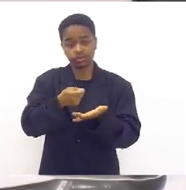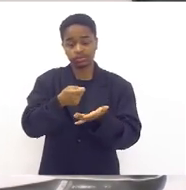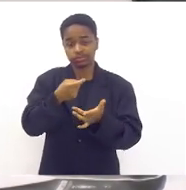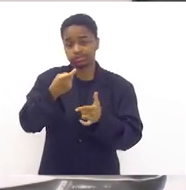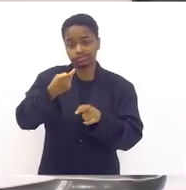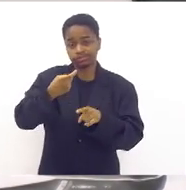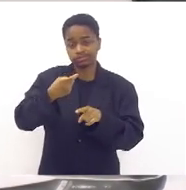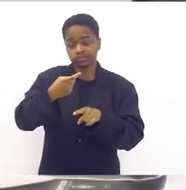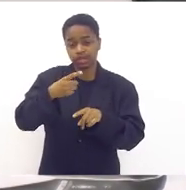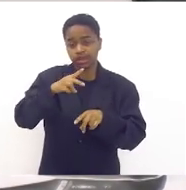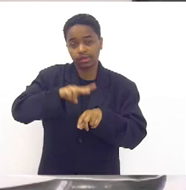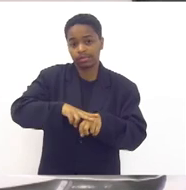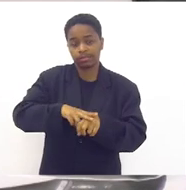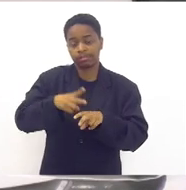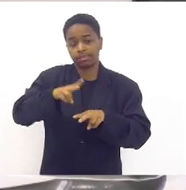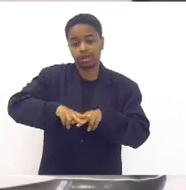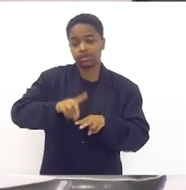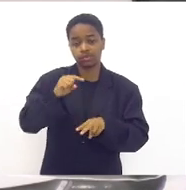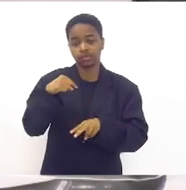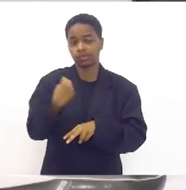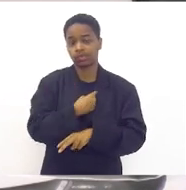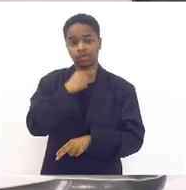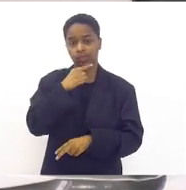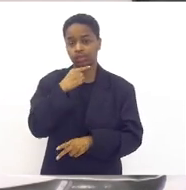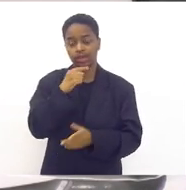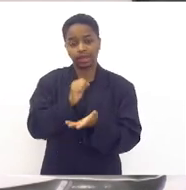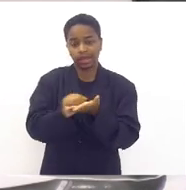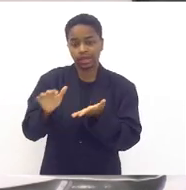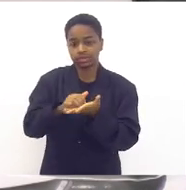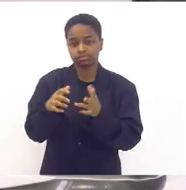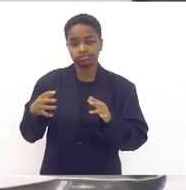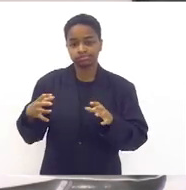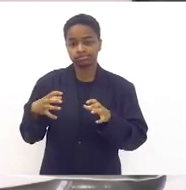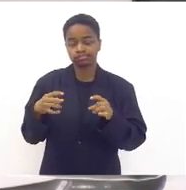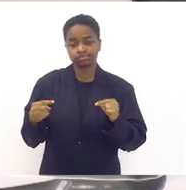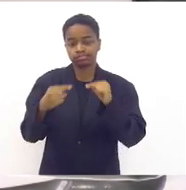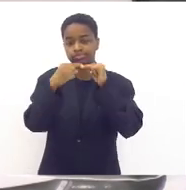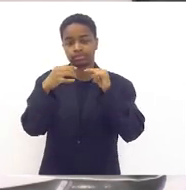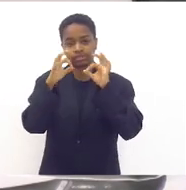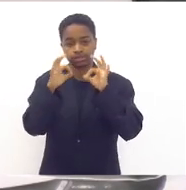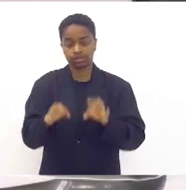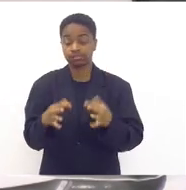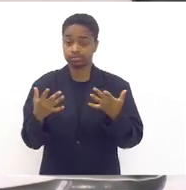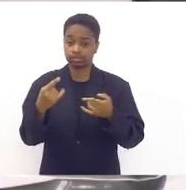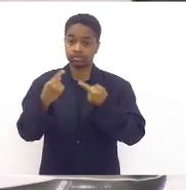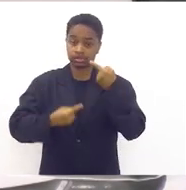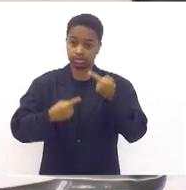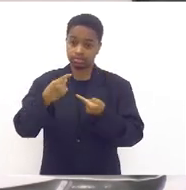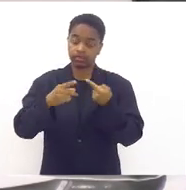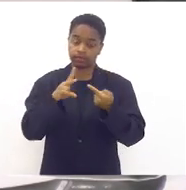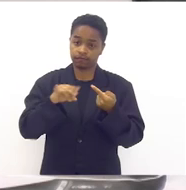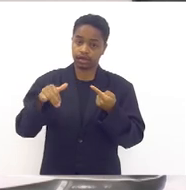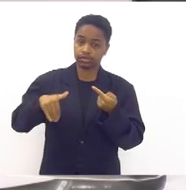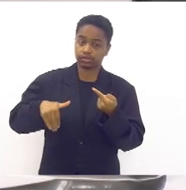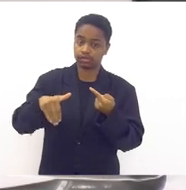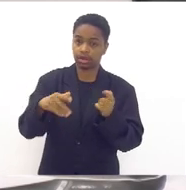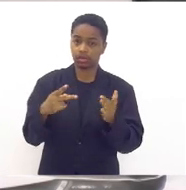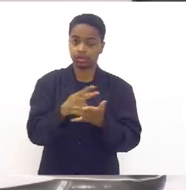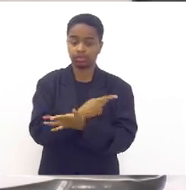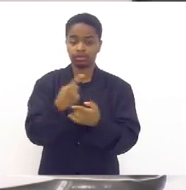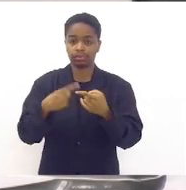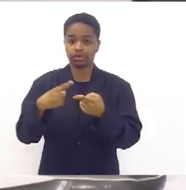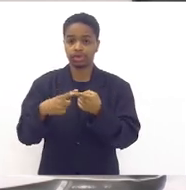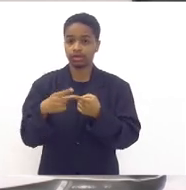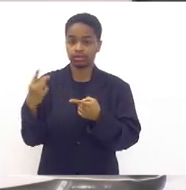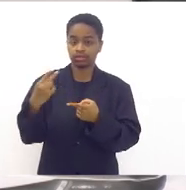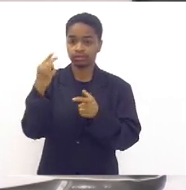gasta de forma eficiente. Esse eu acho que é um debate que de alguma forma, vai acontecer em algum momento, até pela